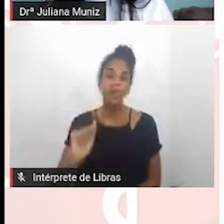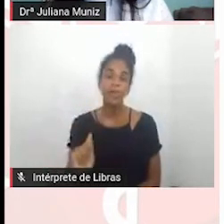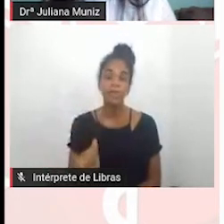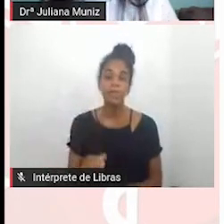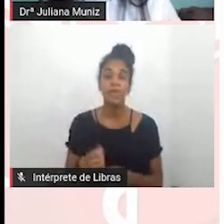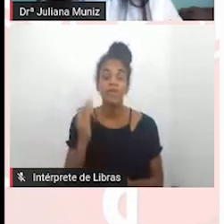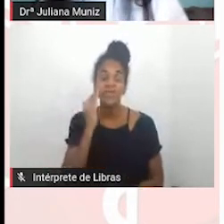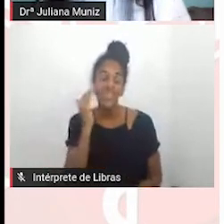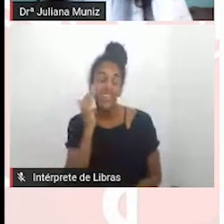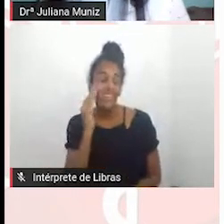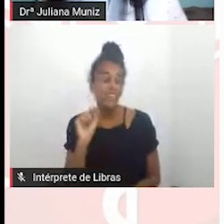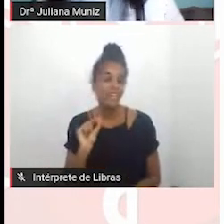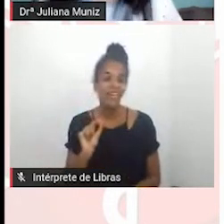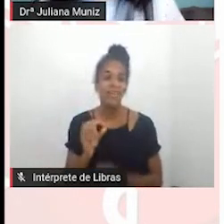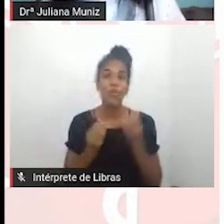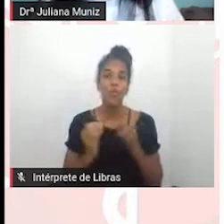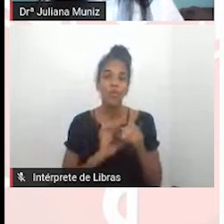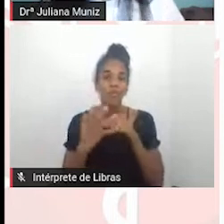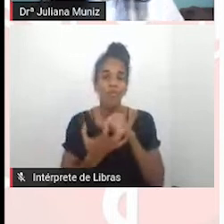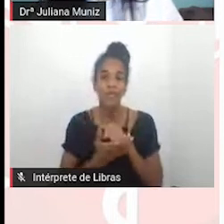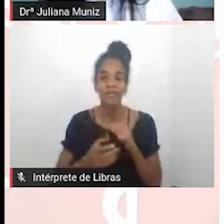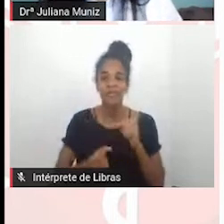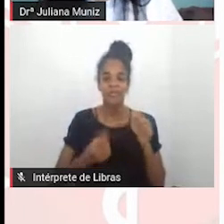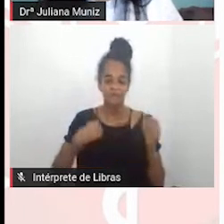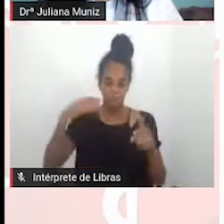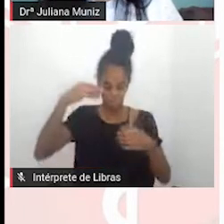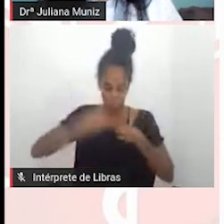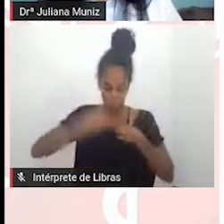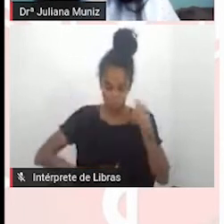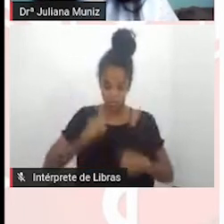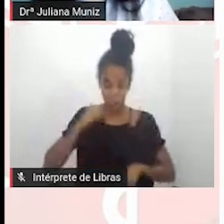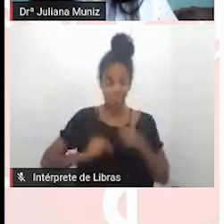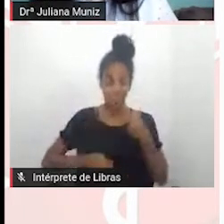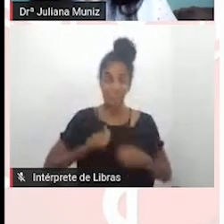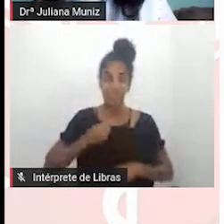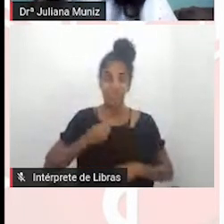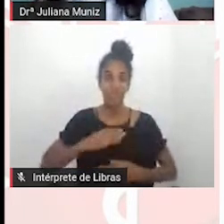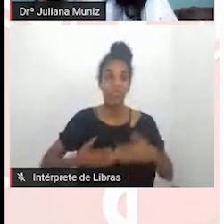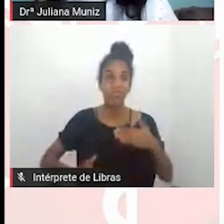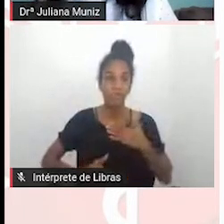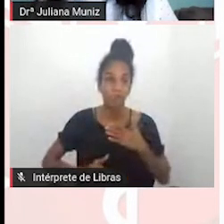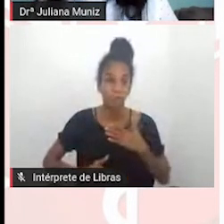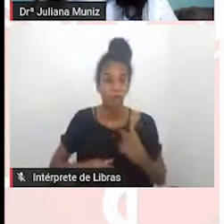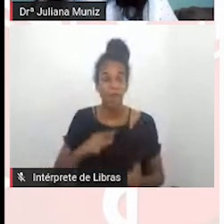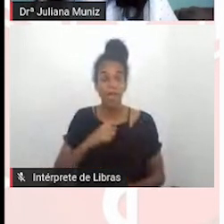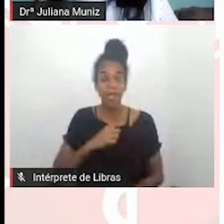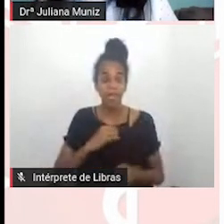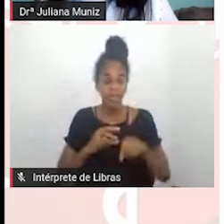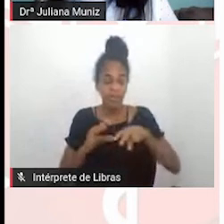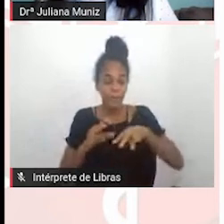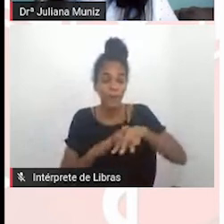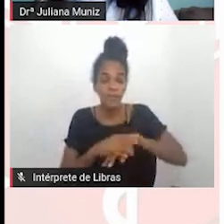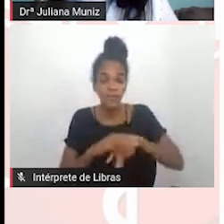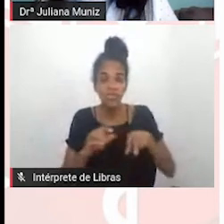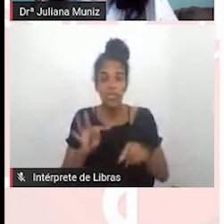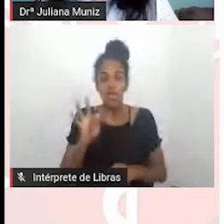e 50% dos pacientes graves com Covid, eles evoluem com trombolismo pulmonar. Então, a gente faz